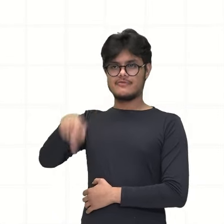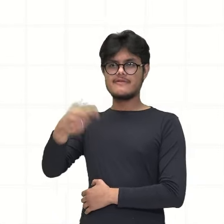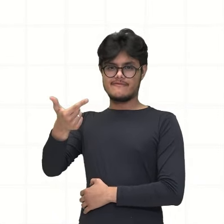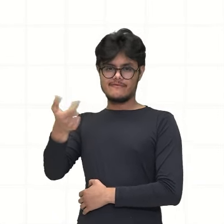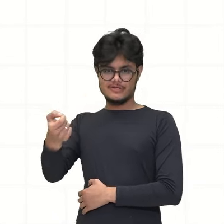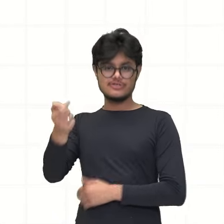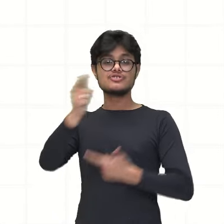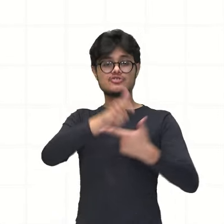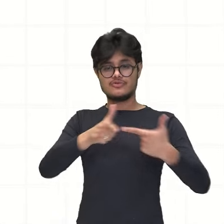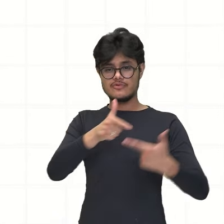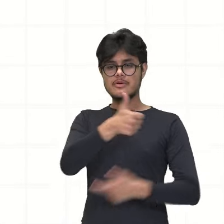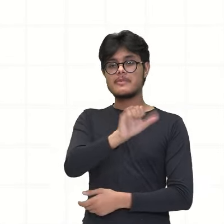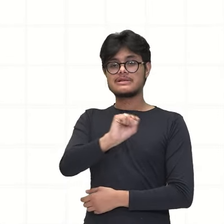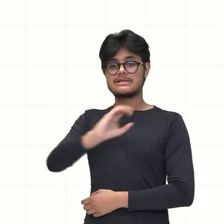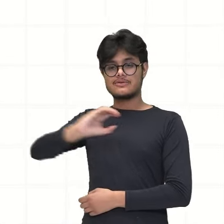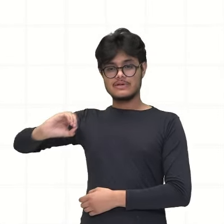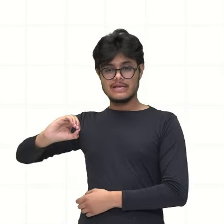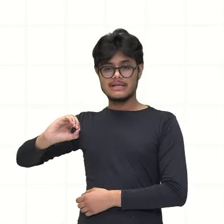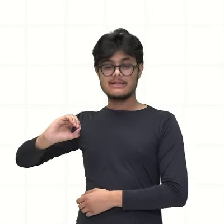Então, R$